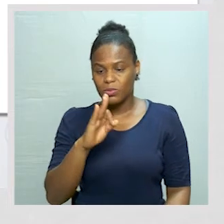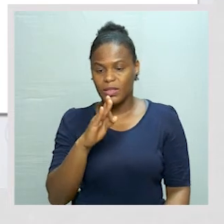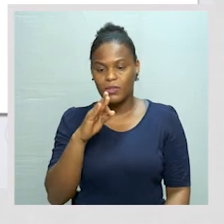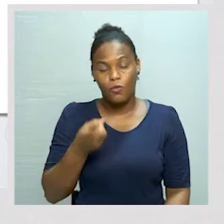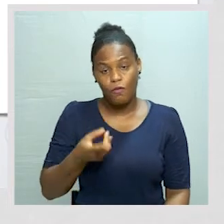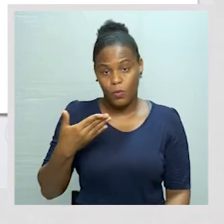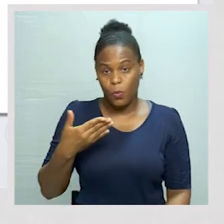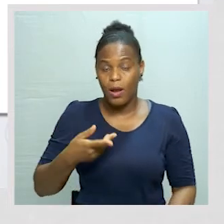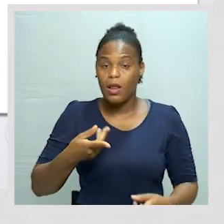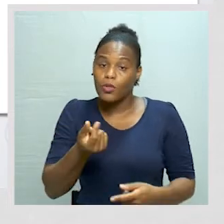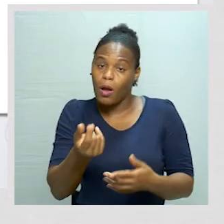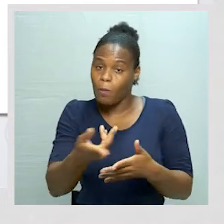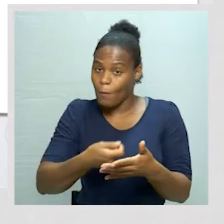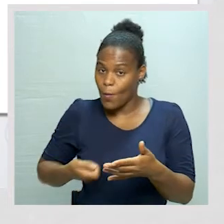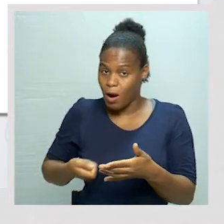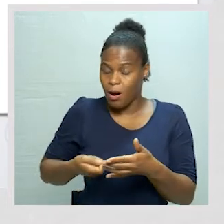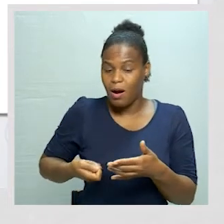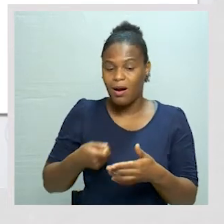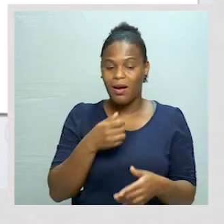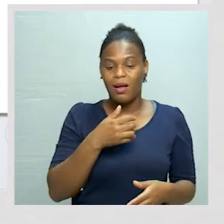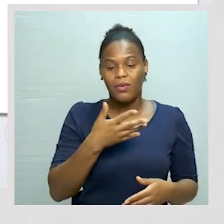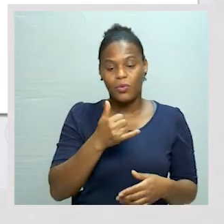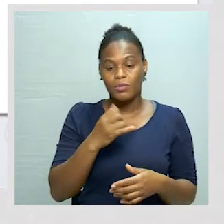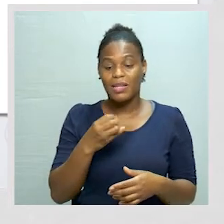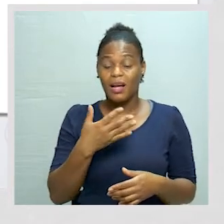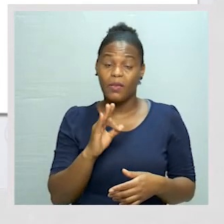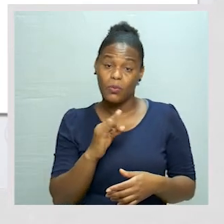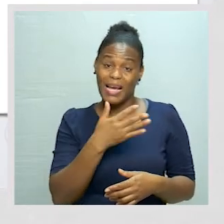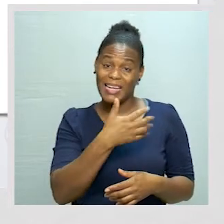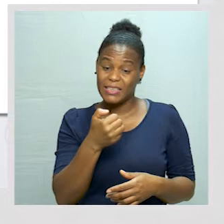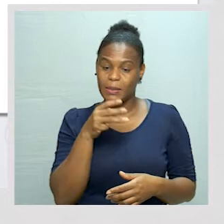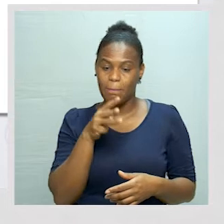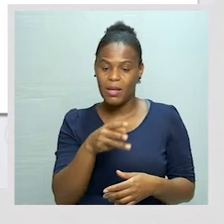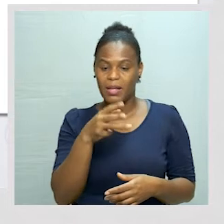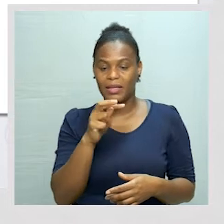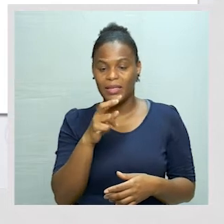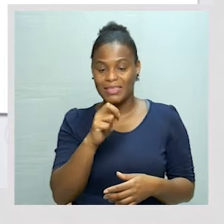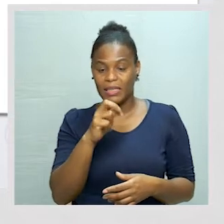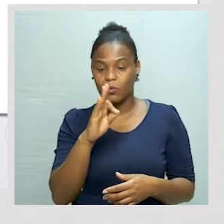103.491. A poupança em 2014 é de 15.349 e em